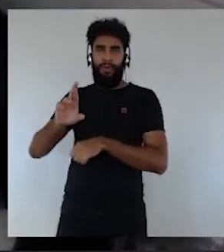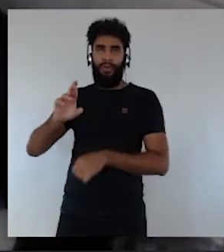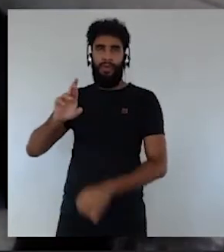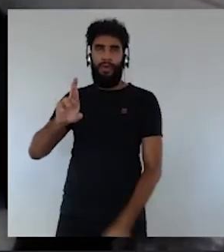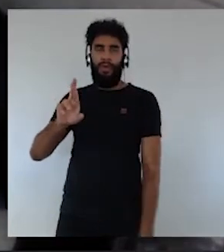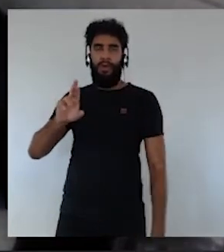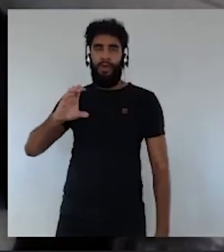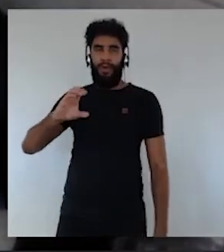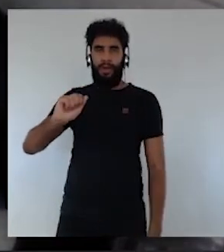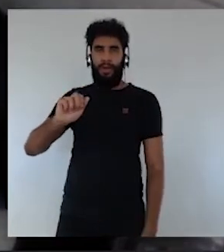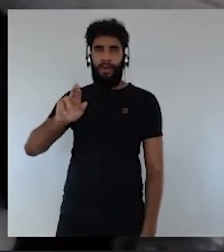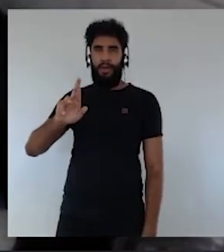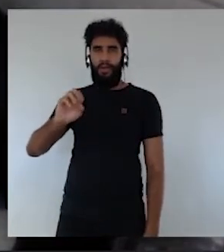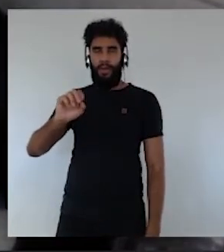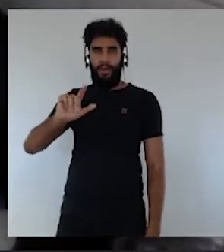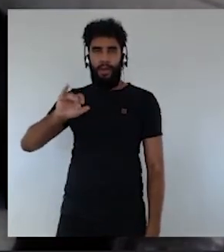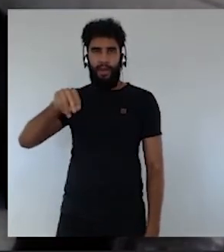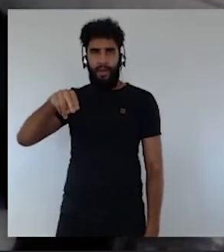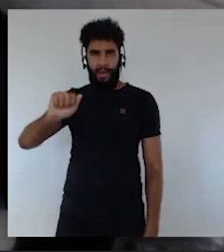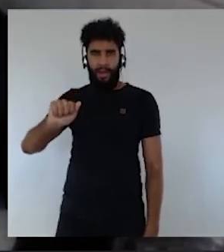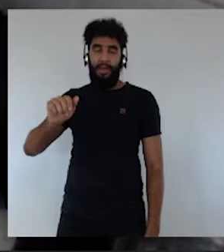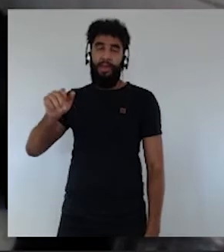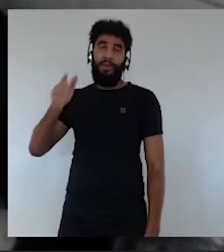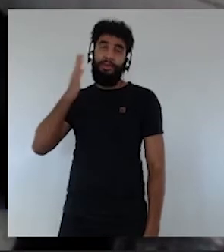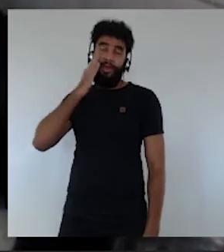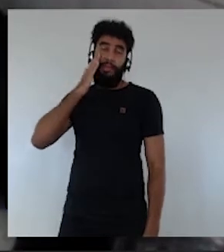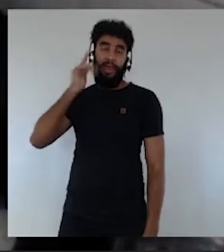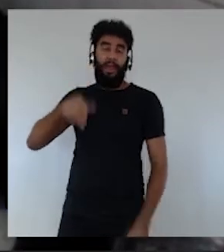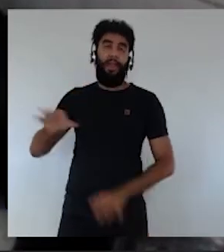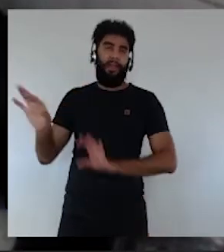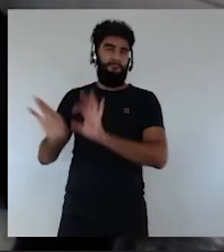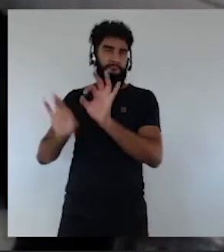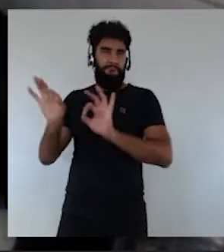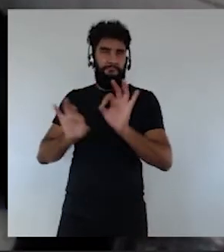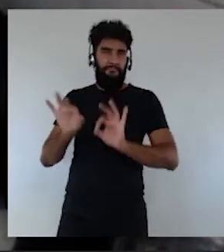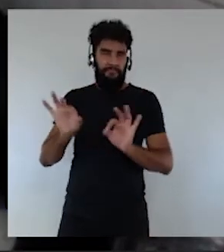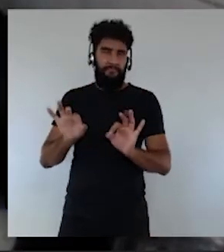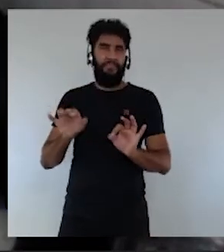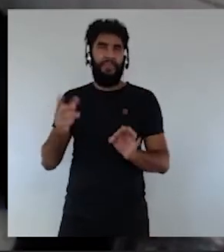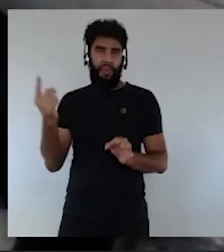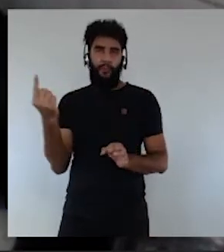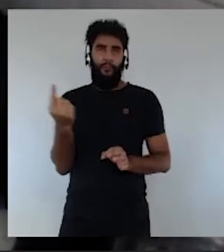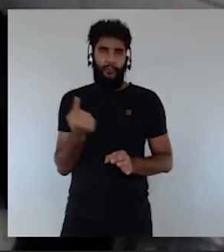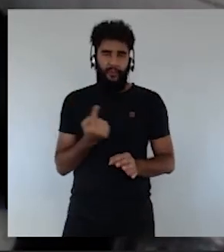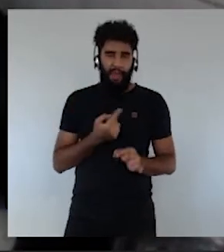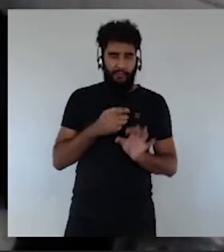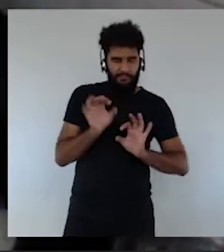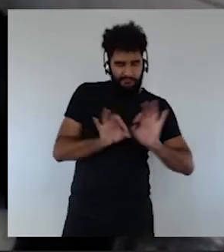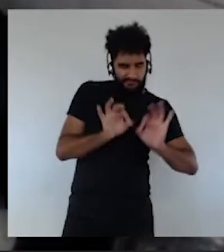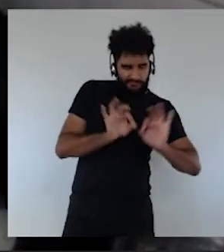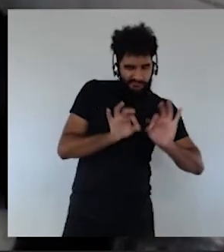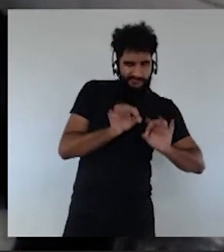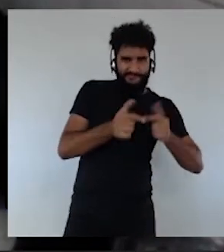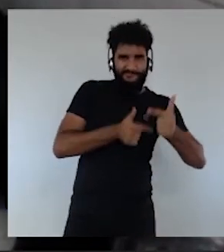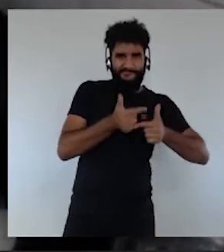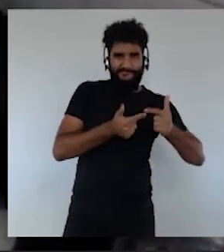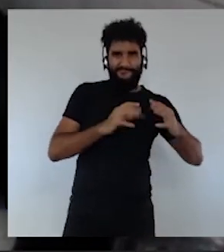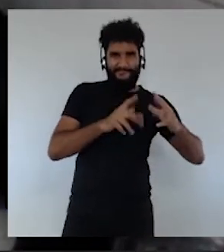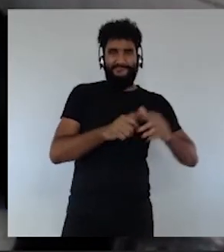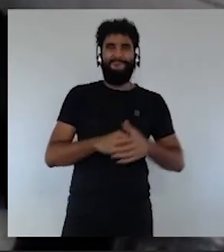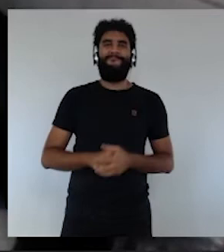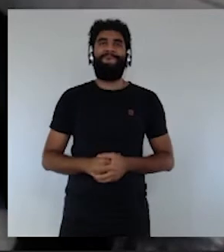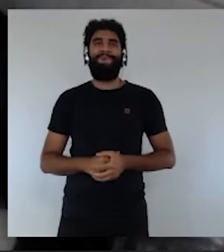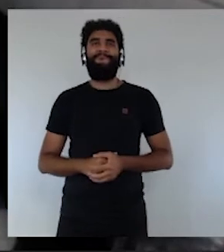conselheira federal, que desde então, para um painel desse ser realizado, vem organizando todos os trabalhos. Muito